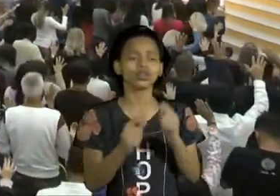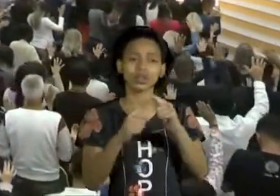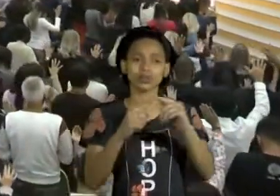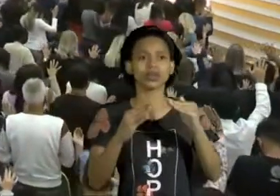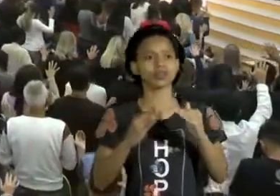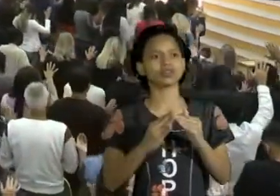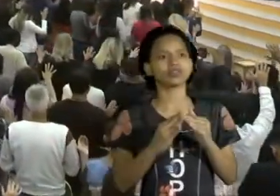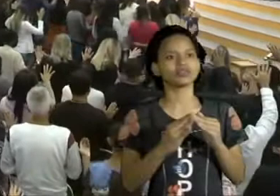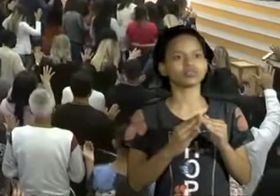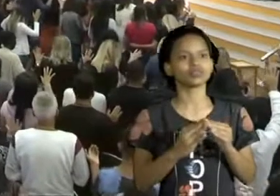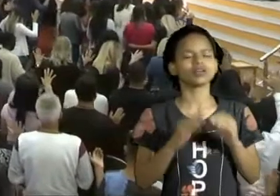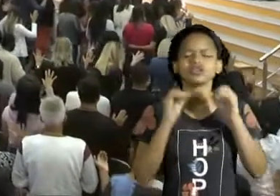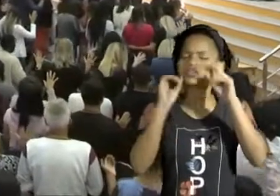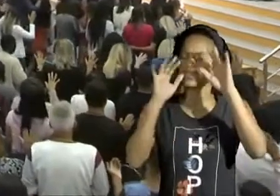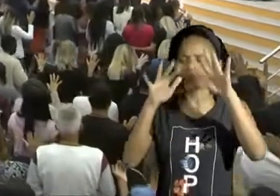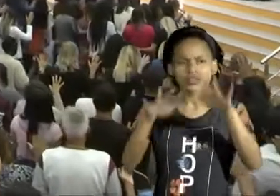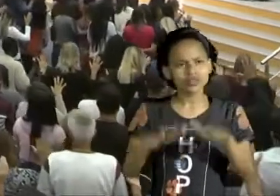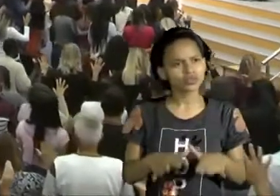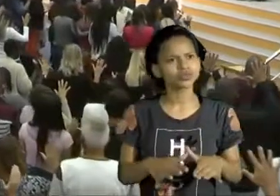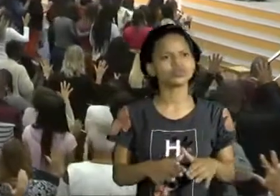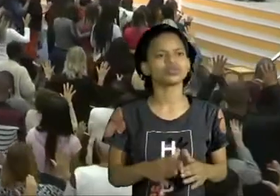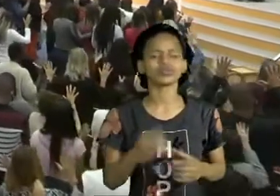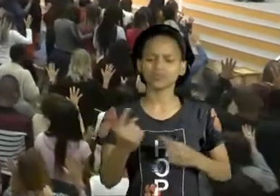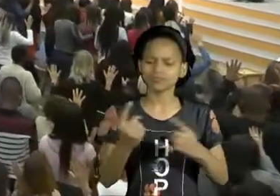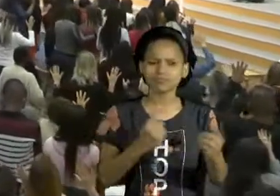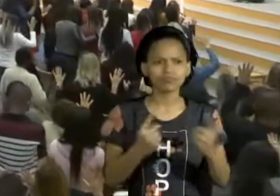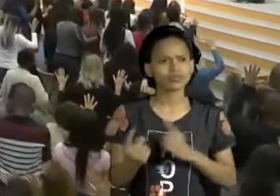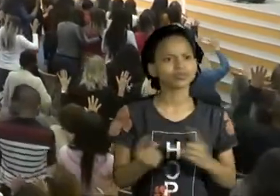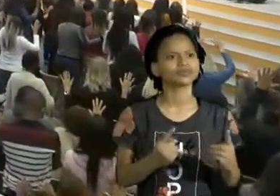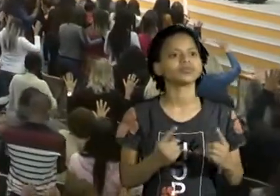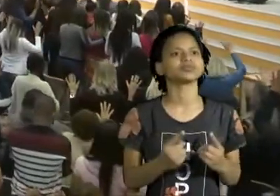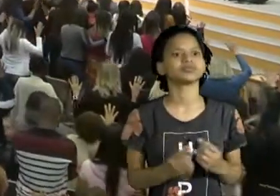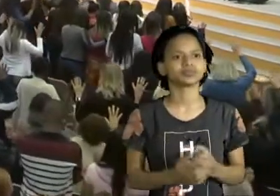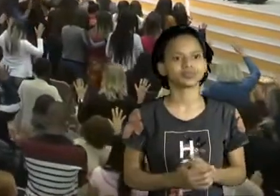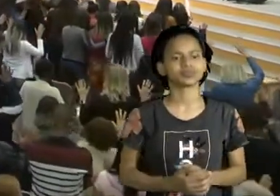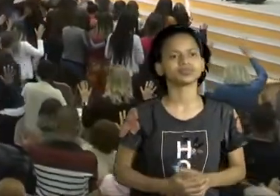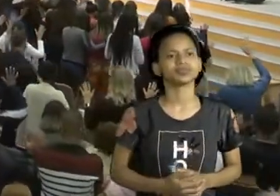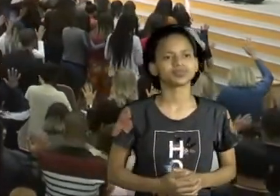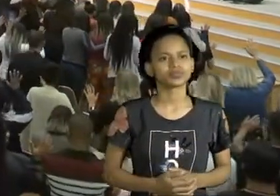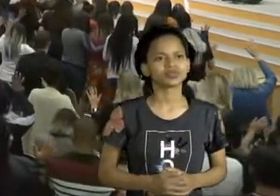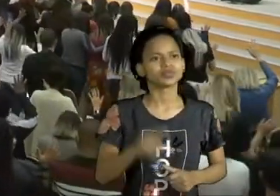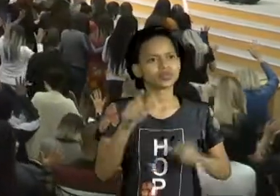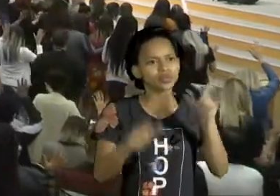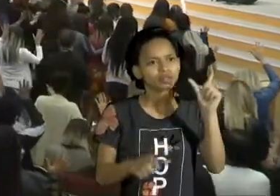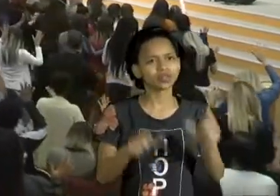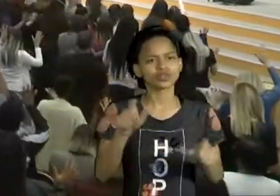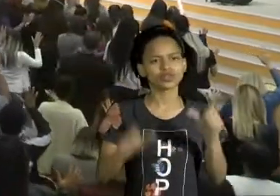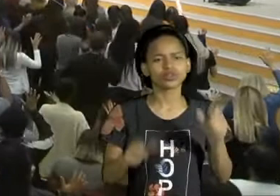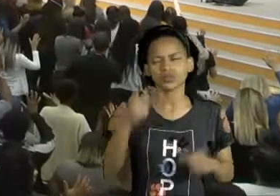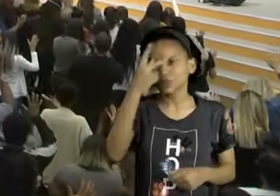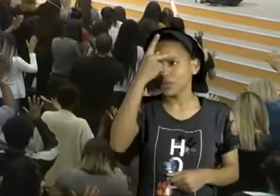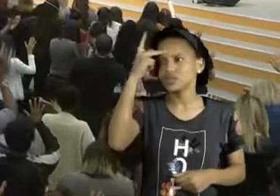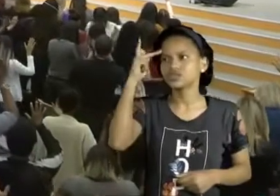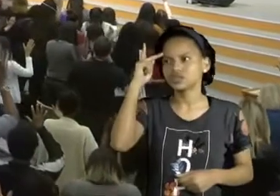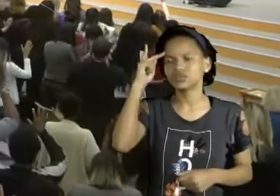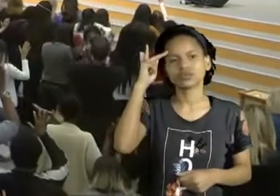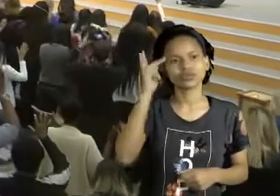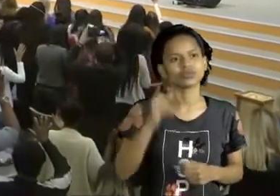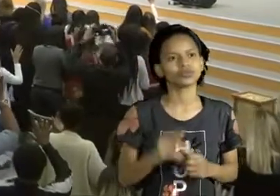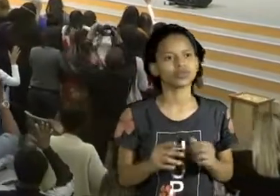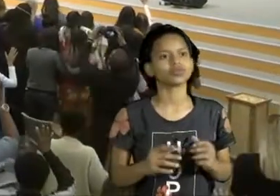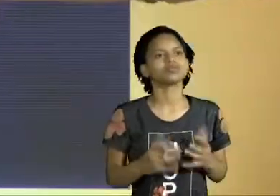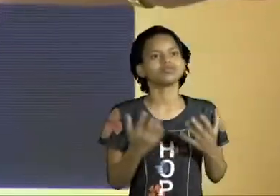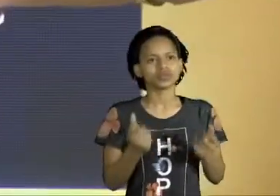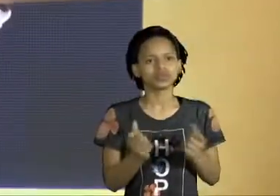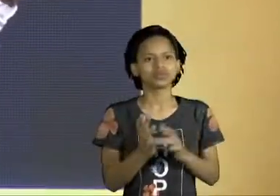Nós abençoamos a vida de cada um desses irmãos, dessas irmãs, dessas pessoas que estão diante do teu